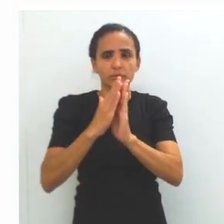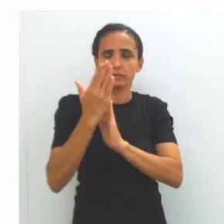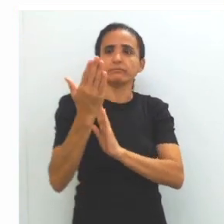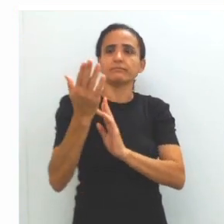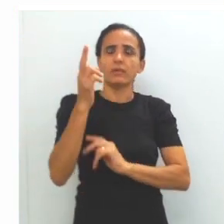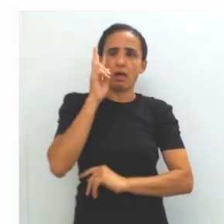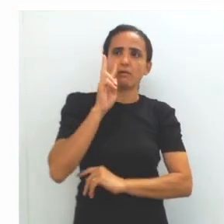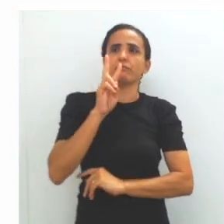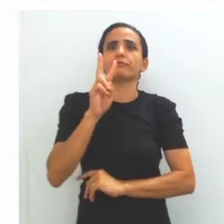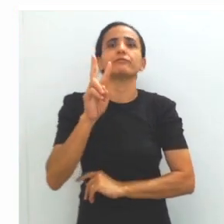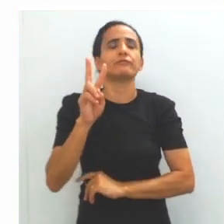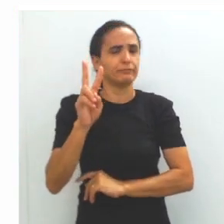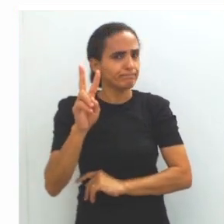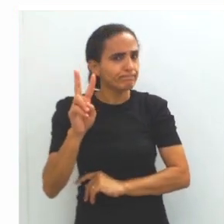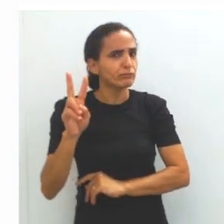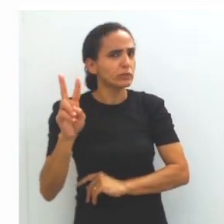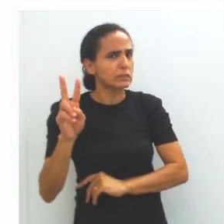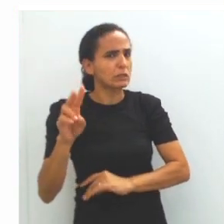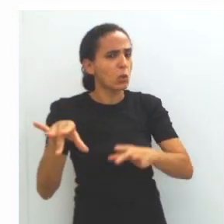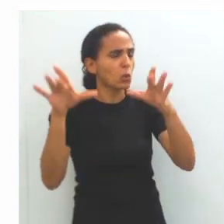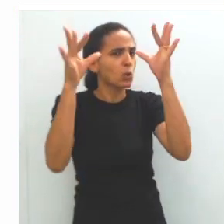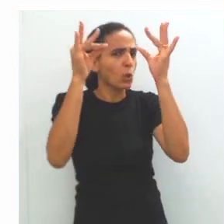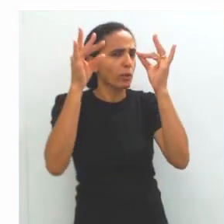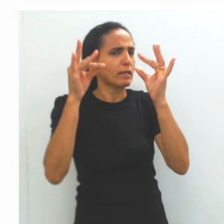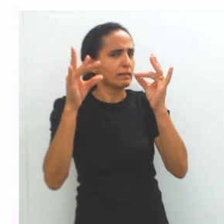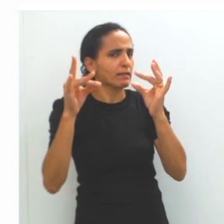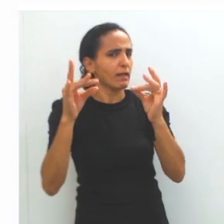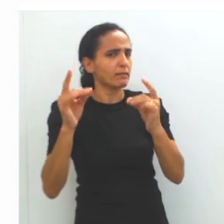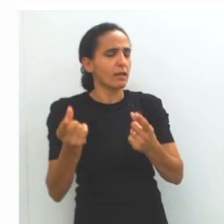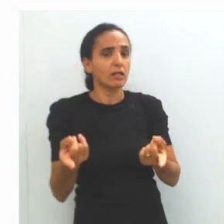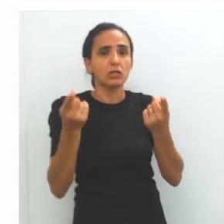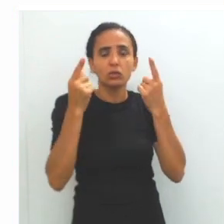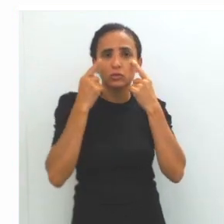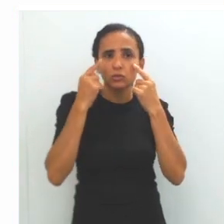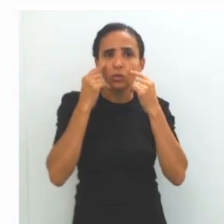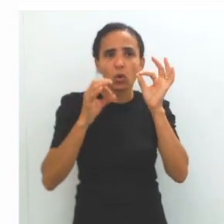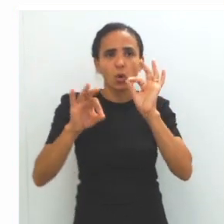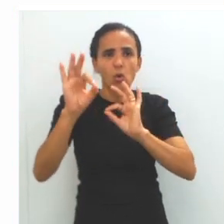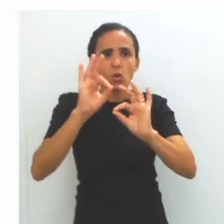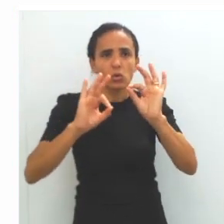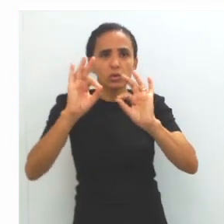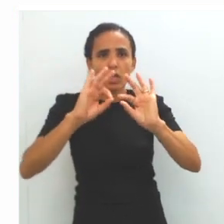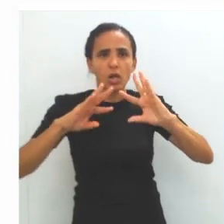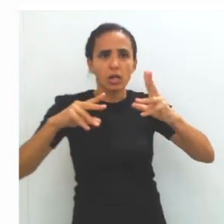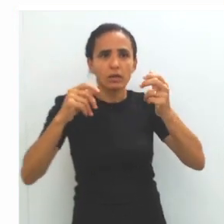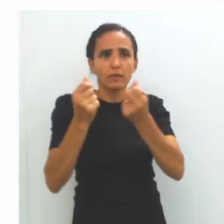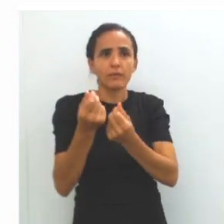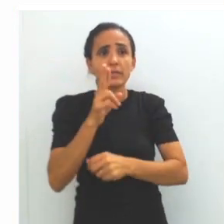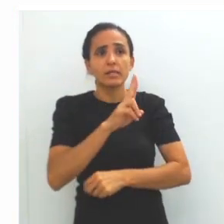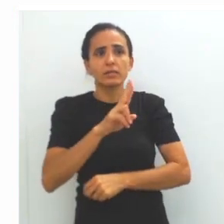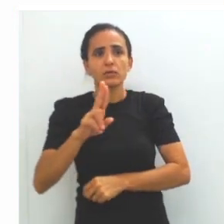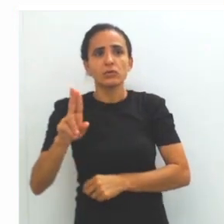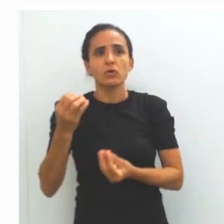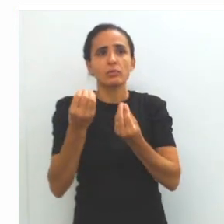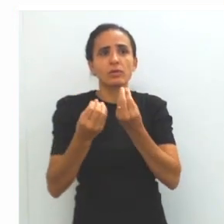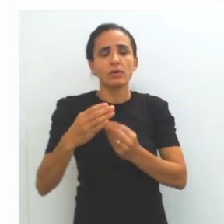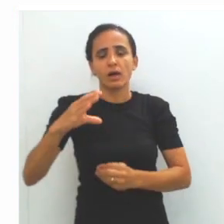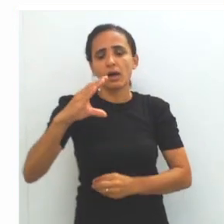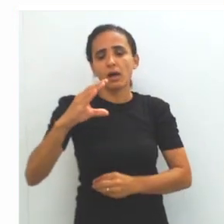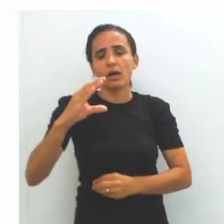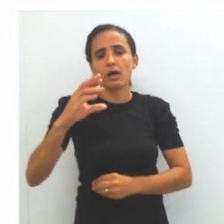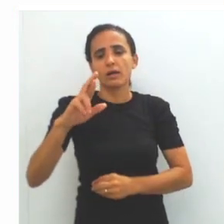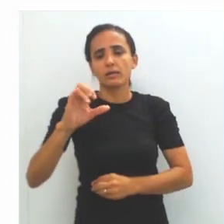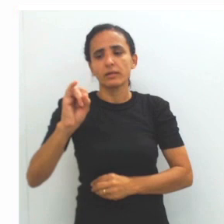No espelho. E vocês estão vendo a imagem, o espelho é chamado de